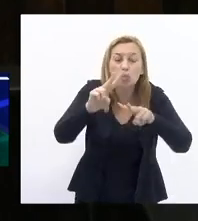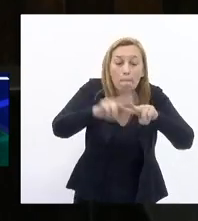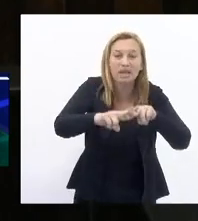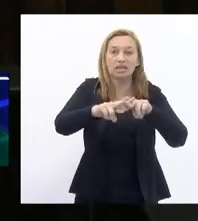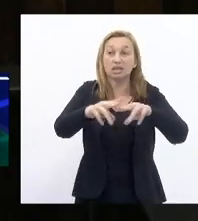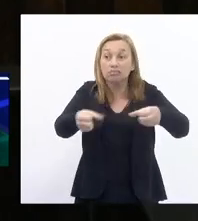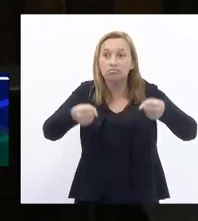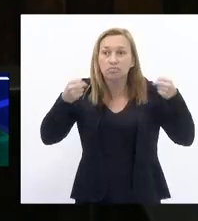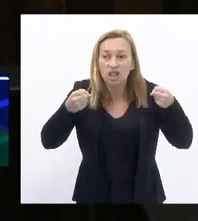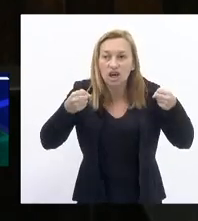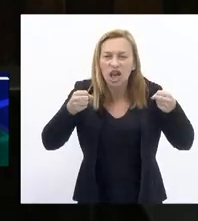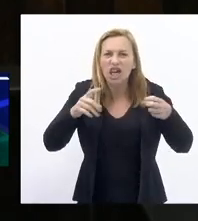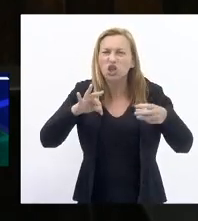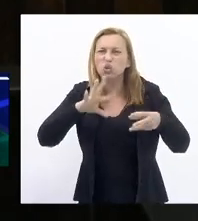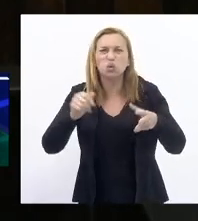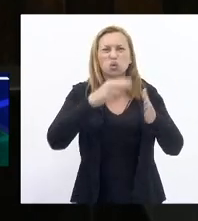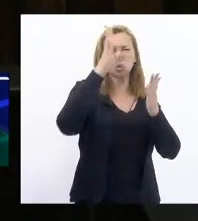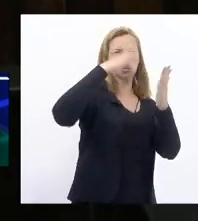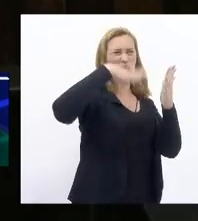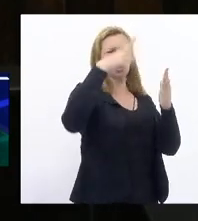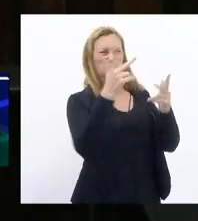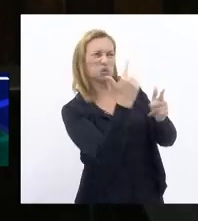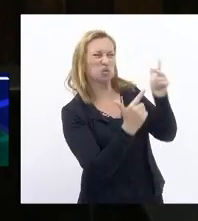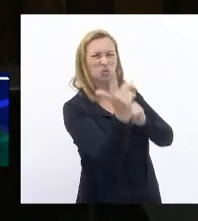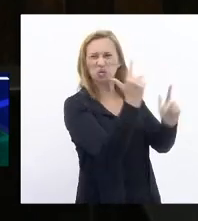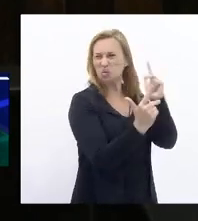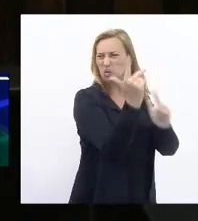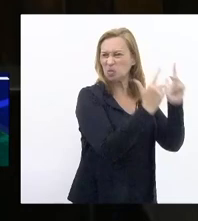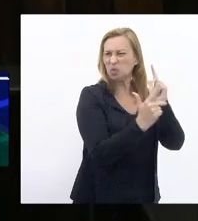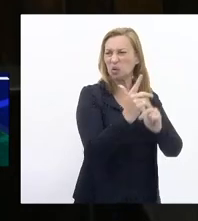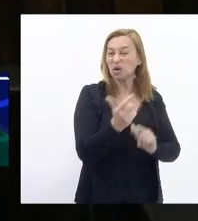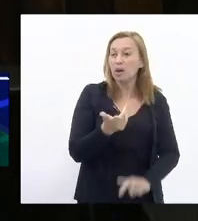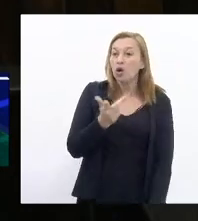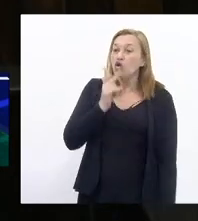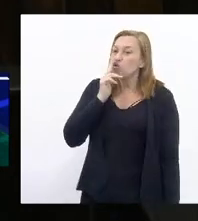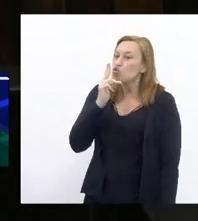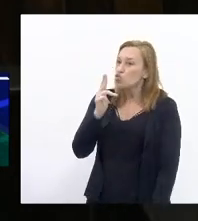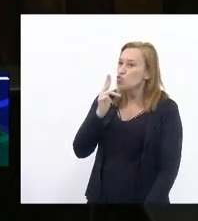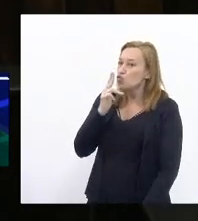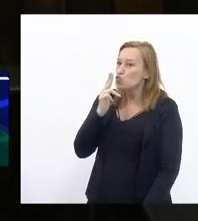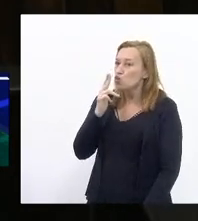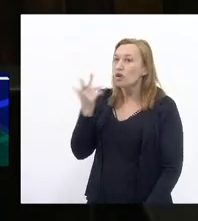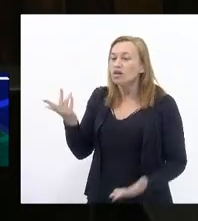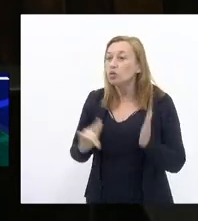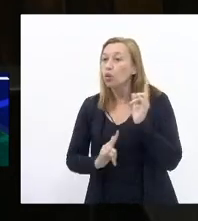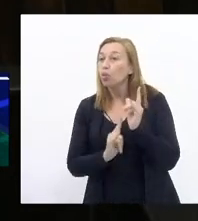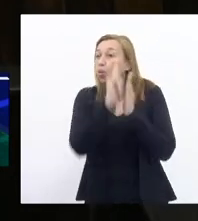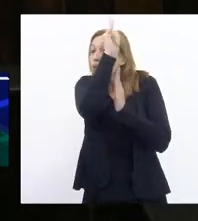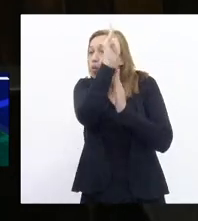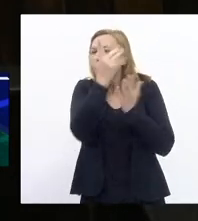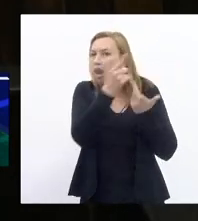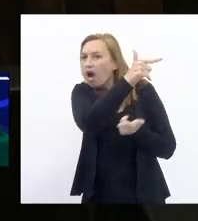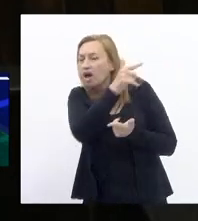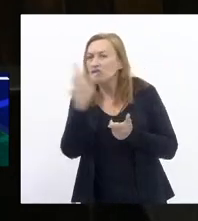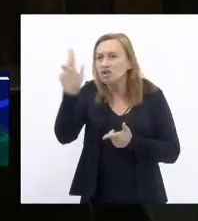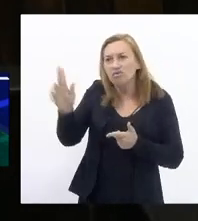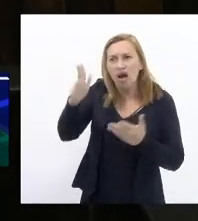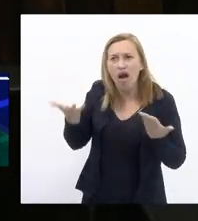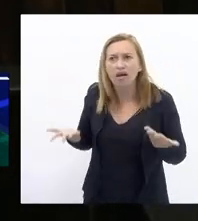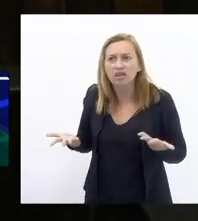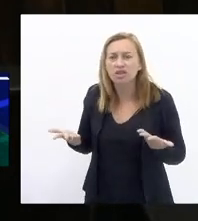presídio. É tudo pichado, tudo jogado. Tem boca de fumo no 10º andar daquela universidade.